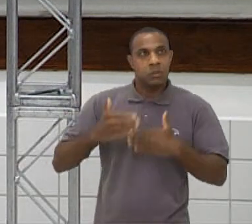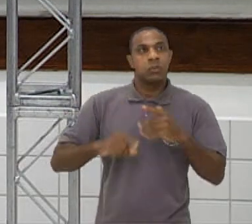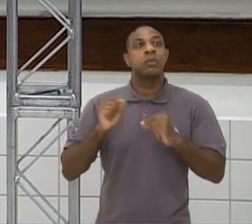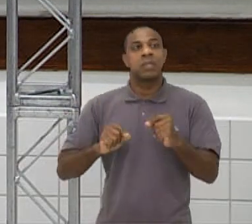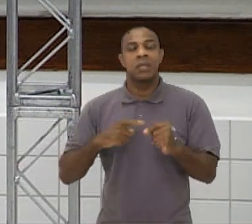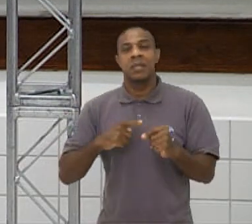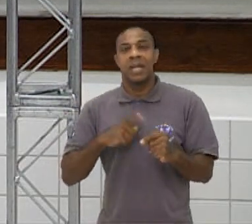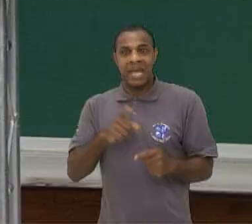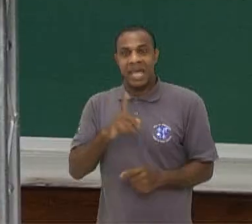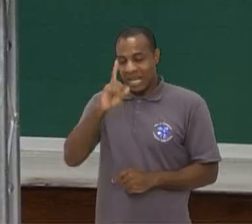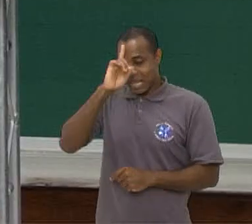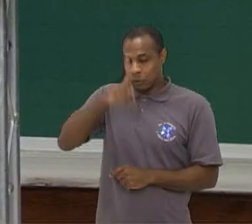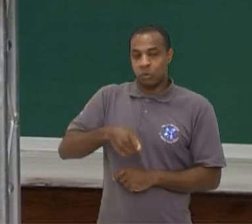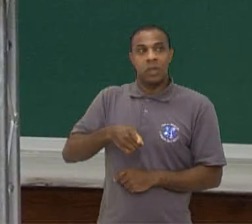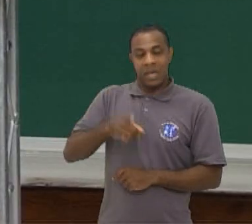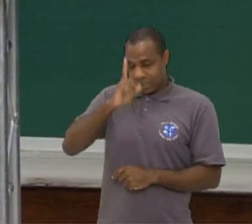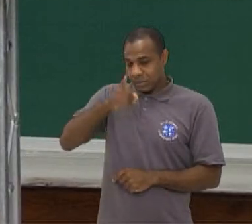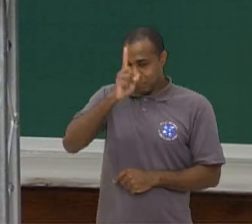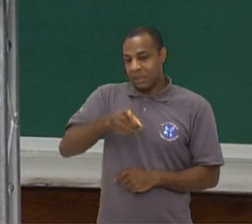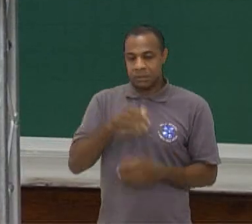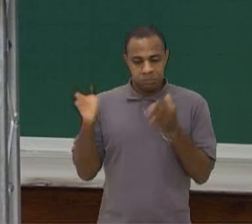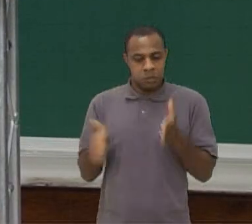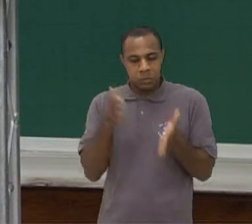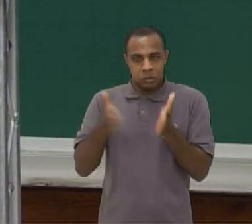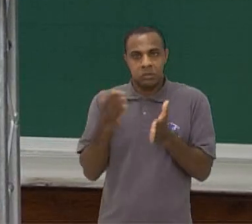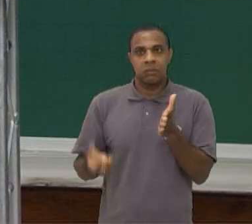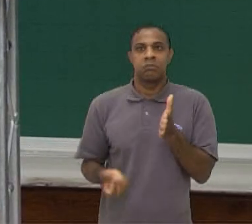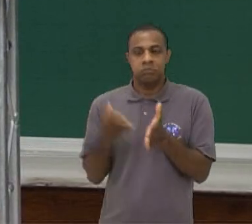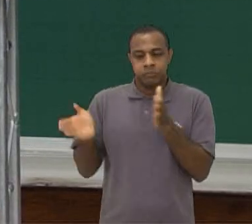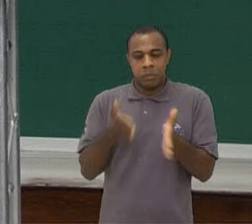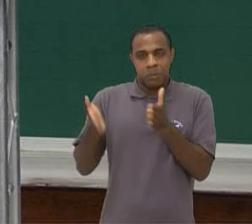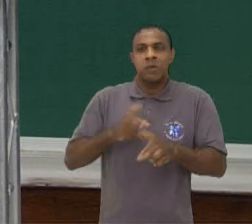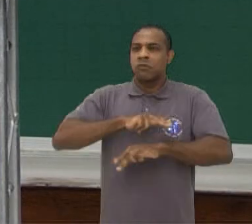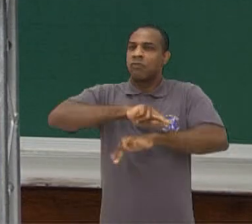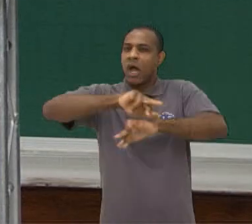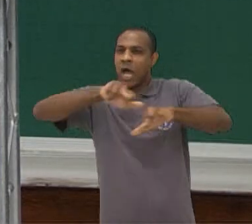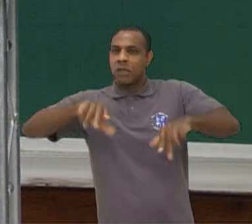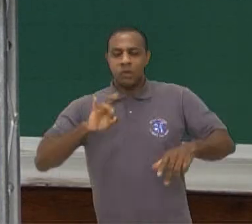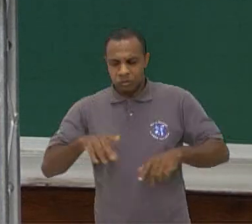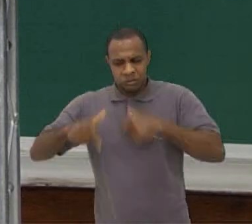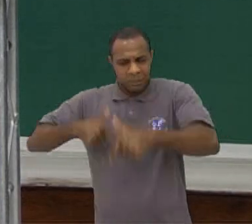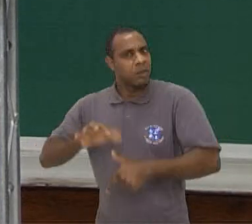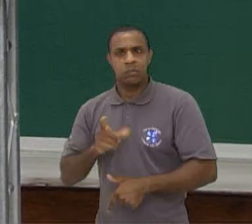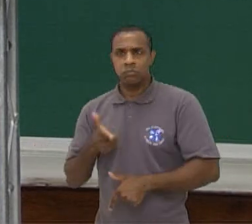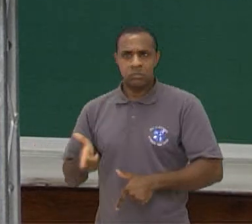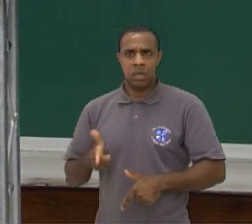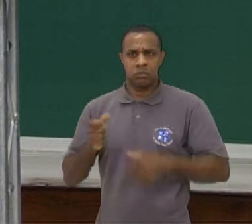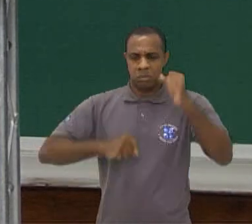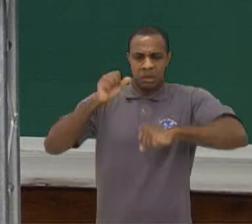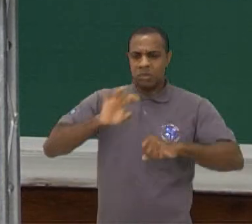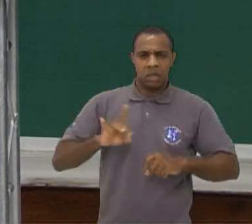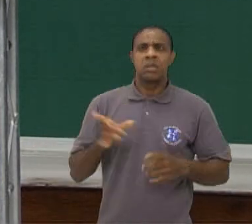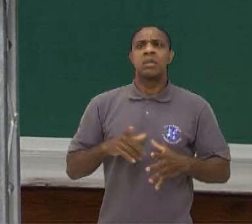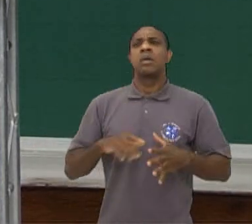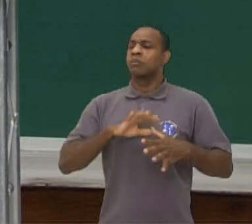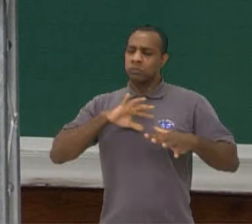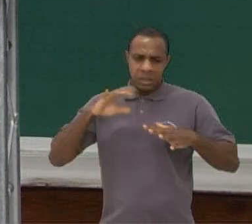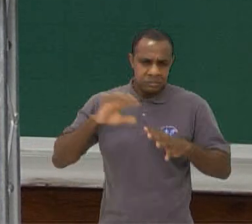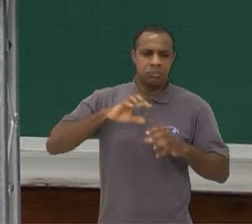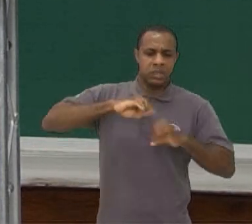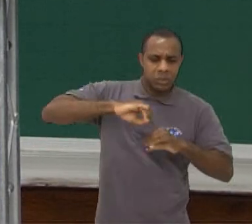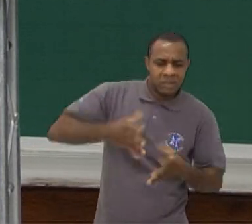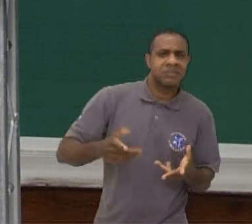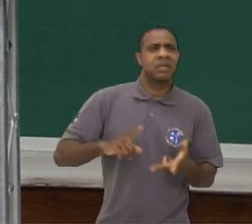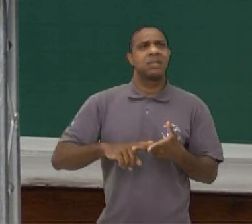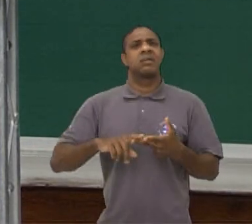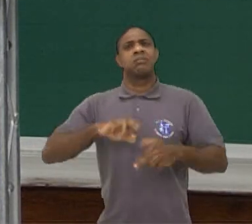informações. Ela é a dona dos meios de produção de vários aspectos, não só do trabalho, da indústria, mas da mídia, da educação,